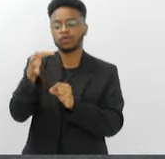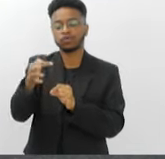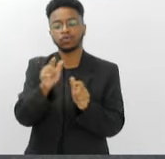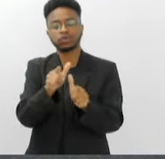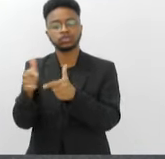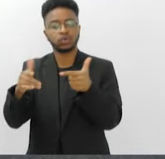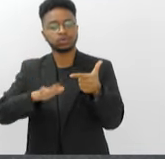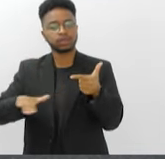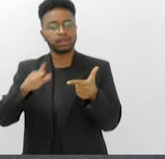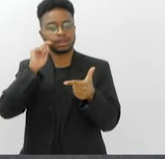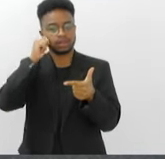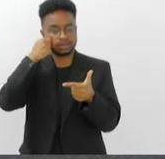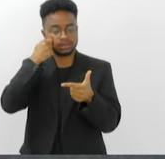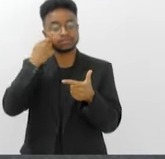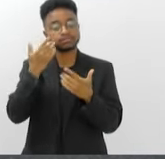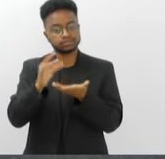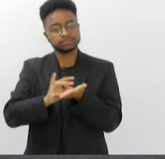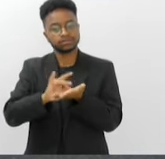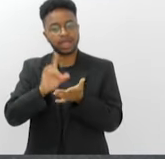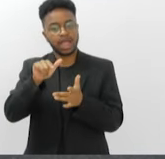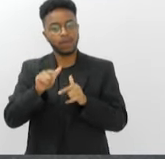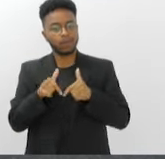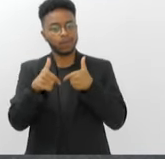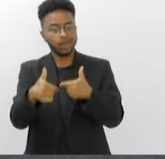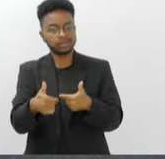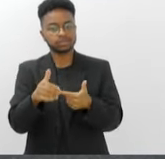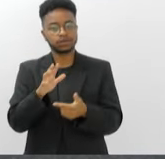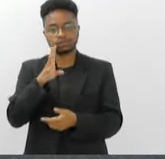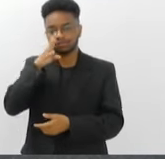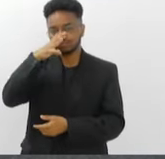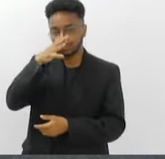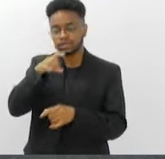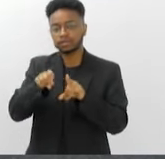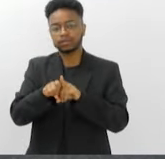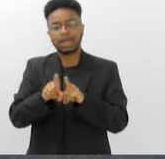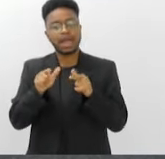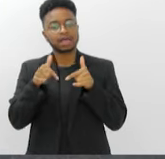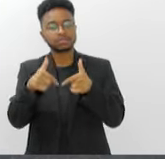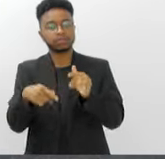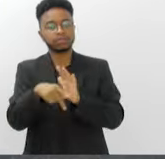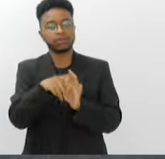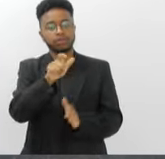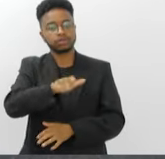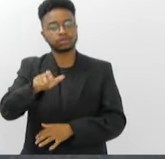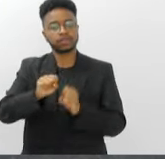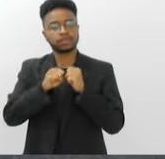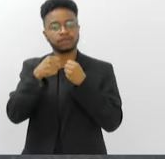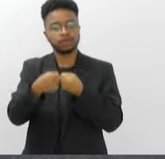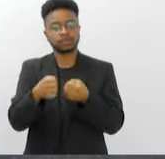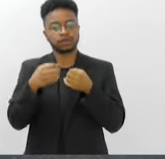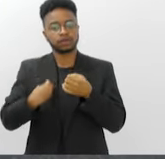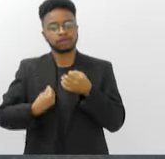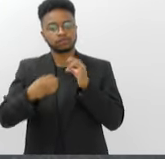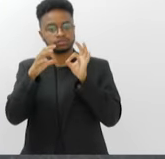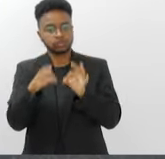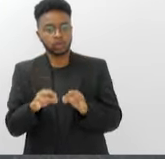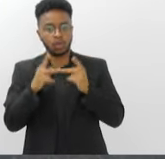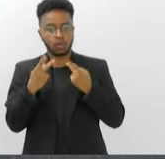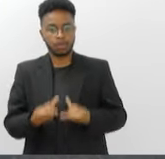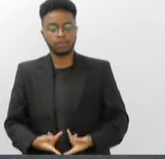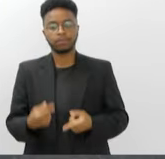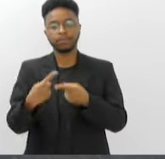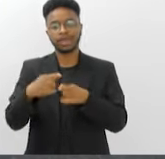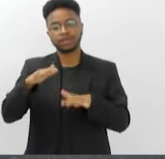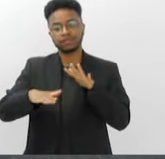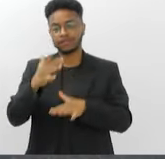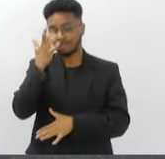infâncias negras, é um ato resiliente, é um ato de quem defende a dignidade humana, porque muitas vezes é fácil a